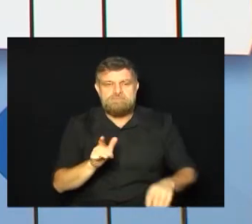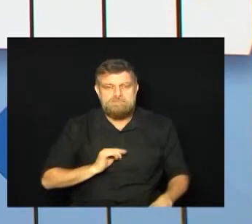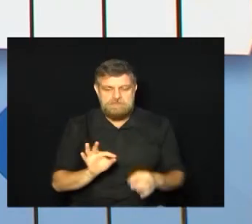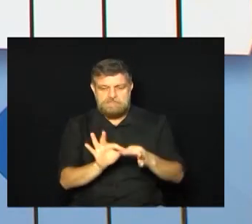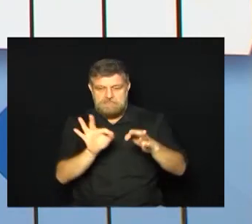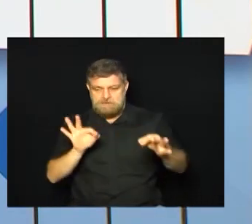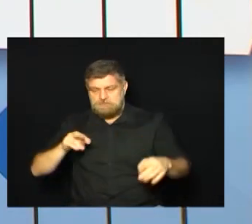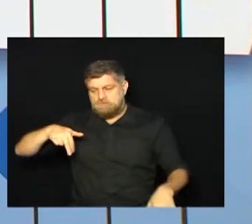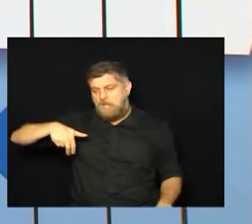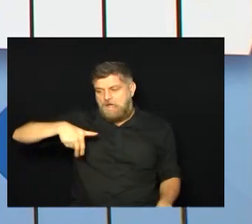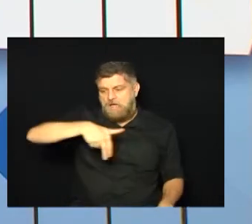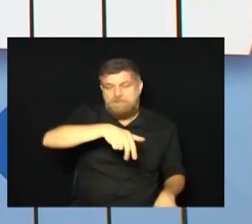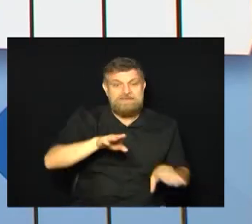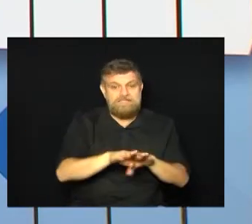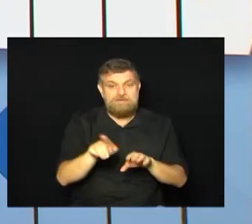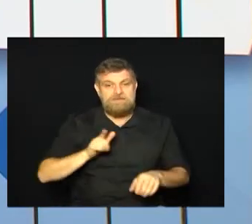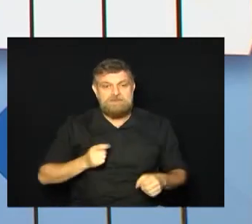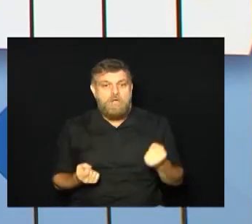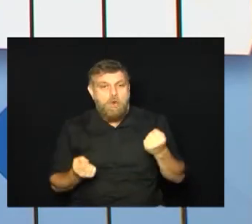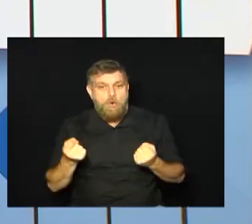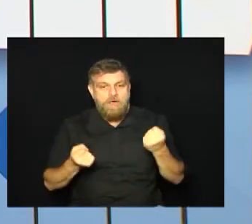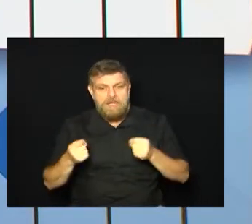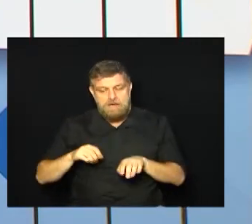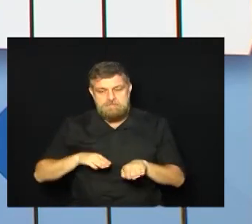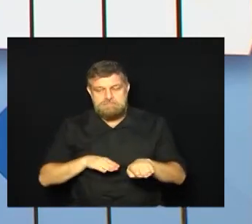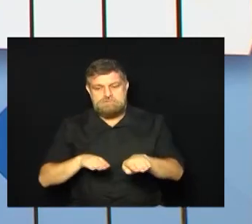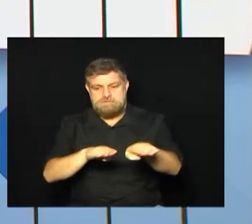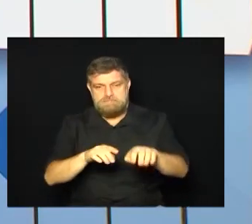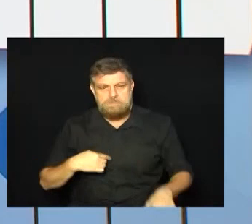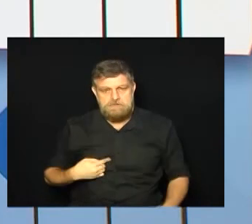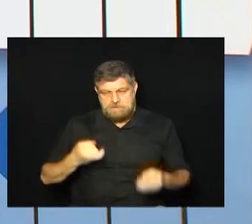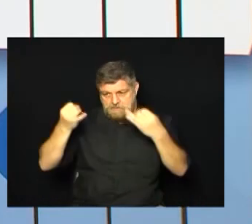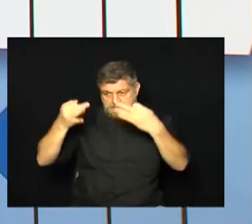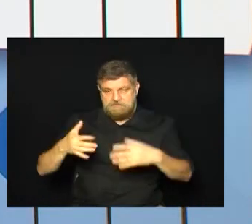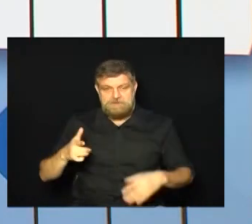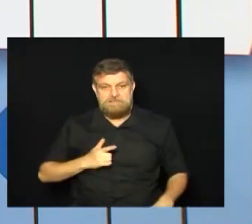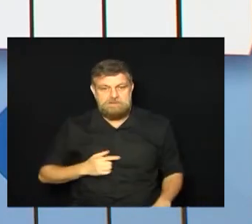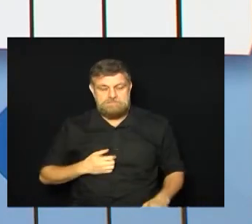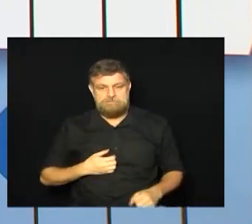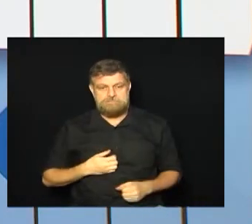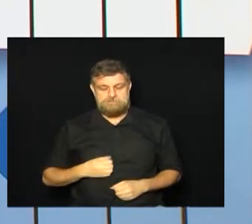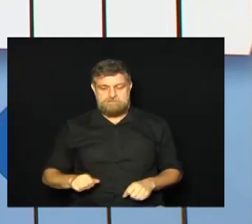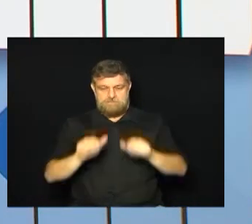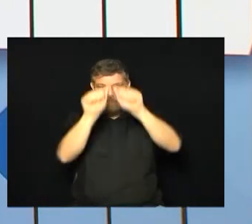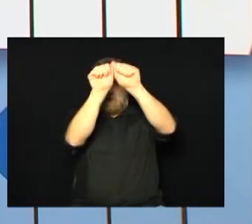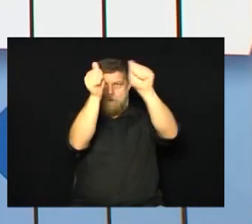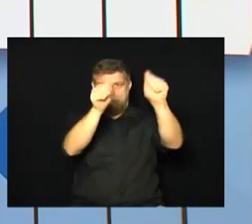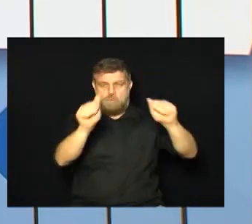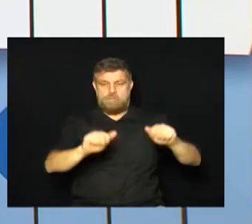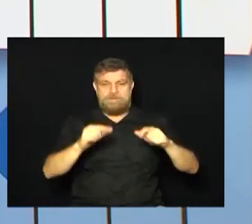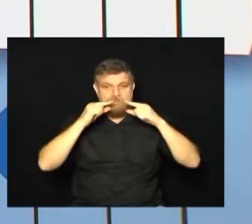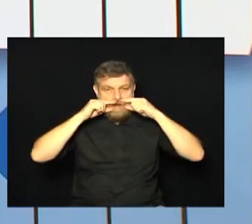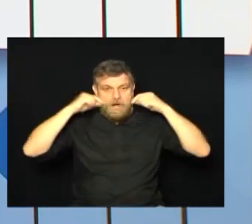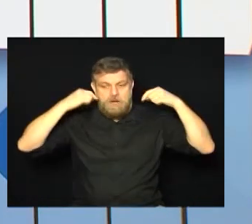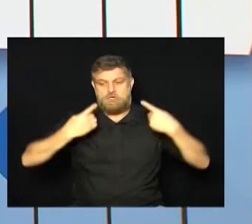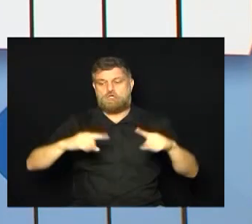de caminhadas e outros com veículos. A gente tem, vou falar o trajeto. Monumento do Carlos Gomes, que vai ser o ponto de encontro.